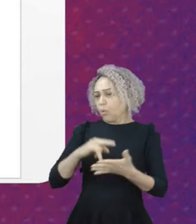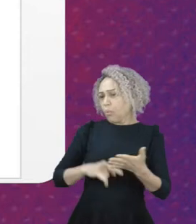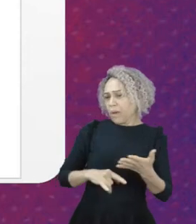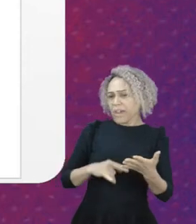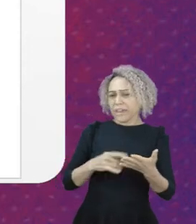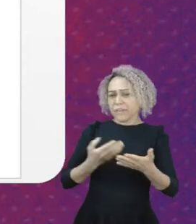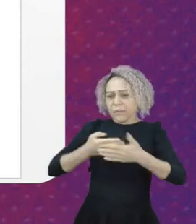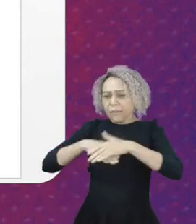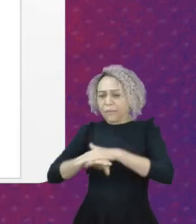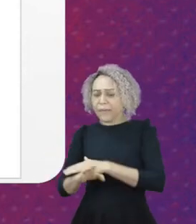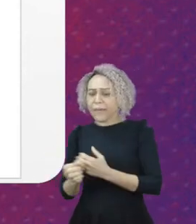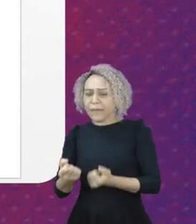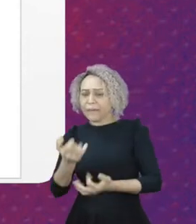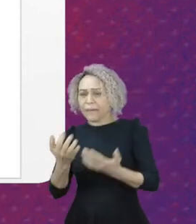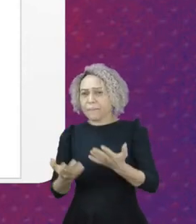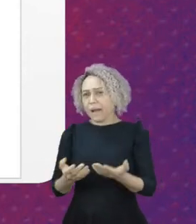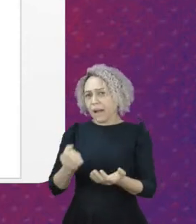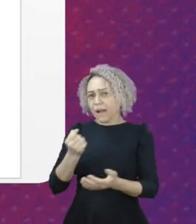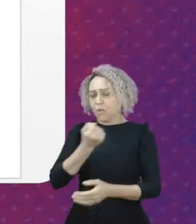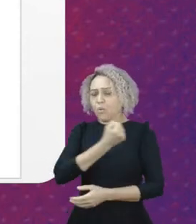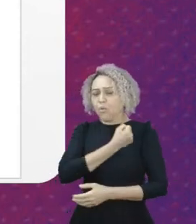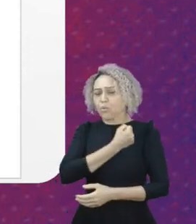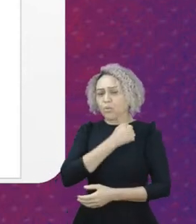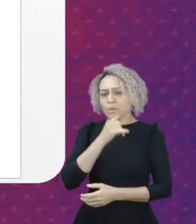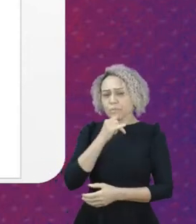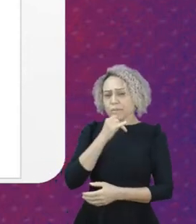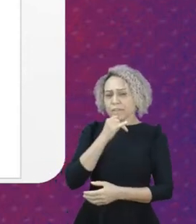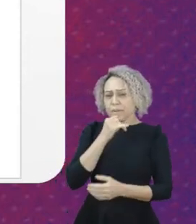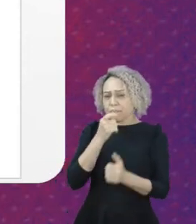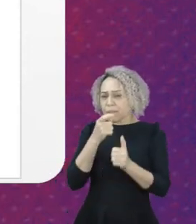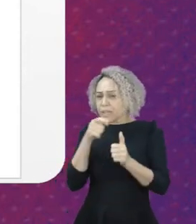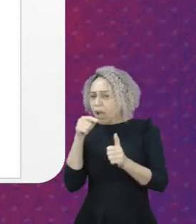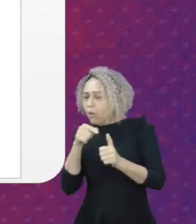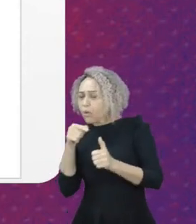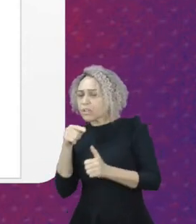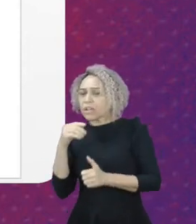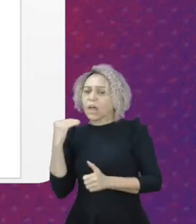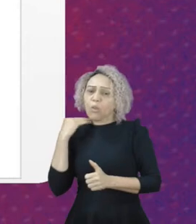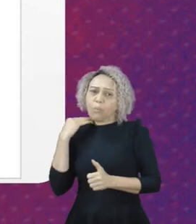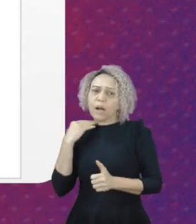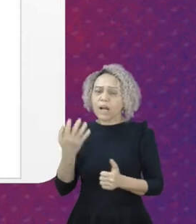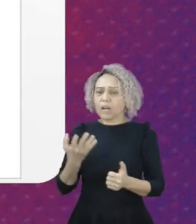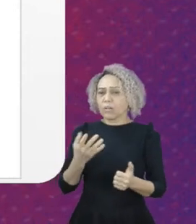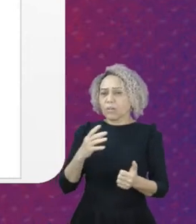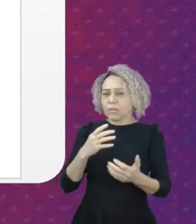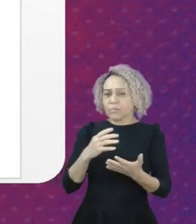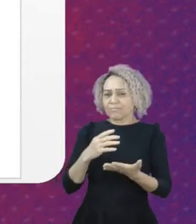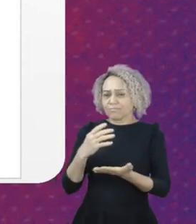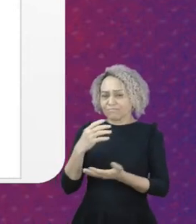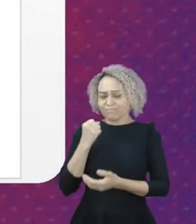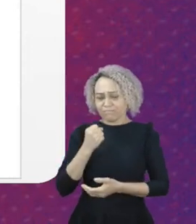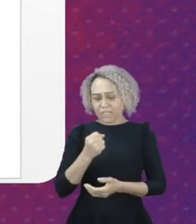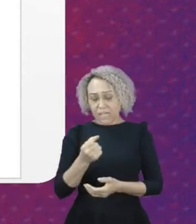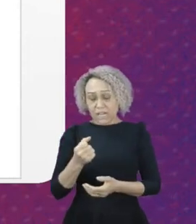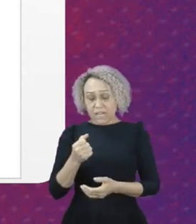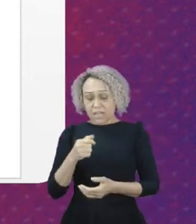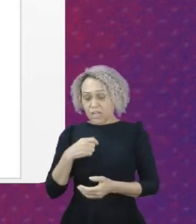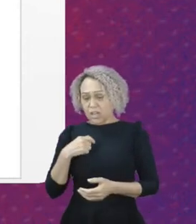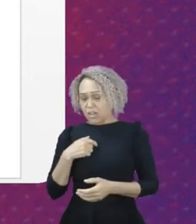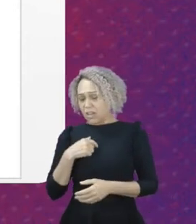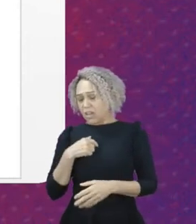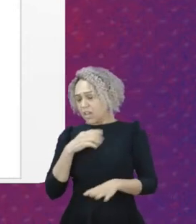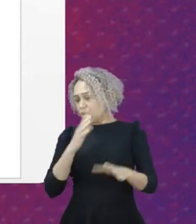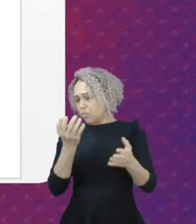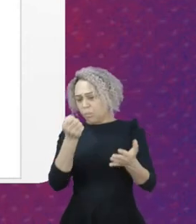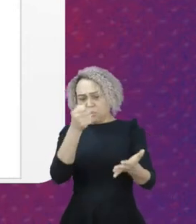esconder documentos, número da conta, tirar o dinheiro sem a permissão da pessoa, a recusa de pagar a pensão alimentícia ou de